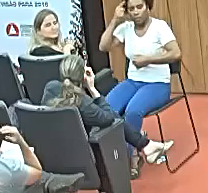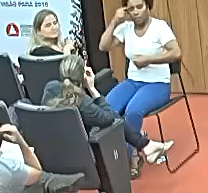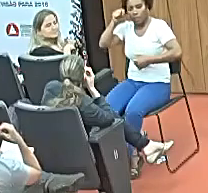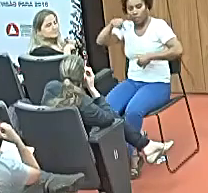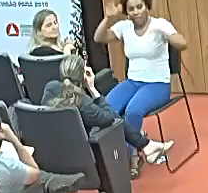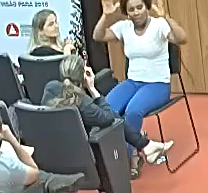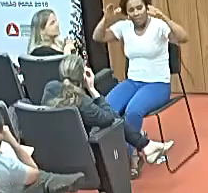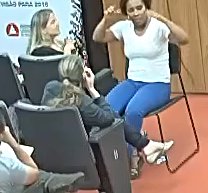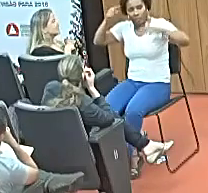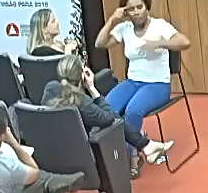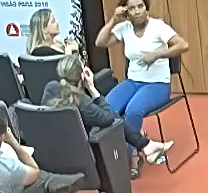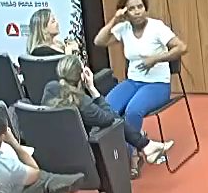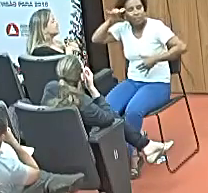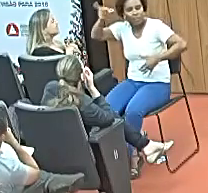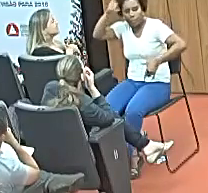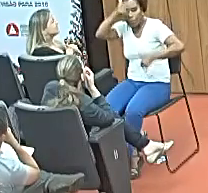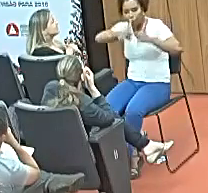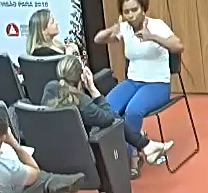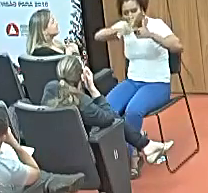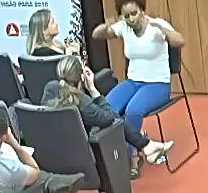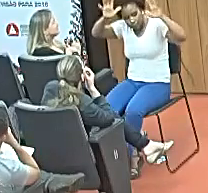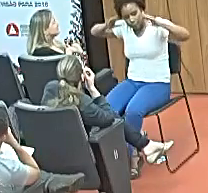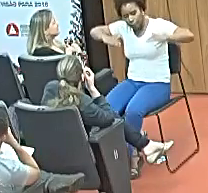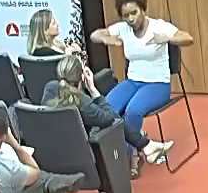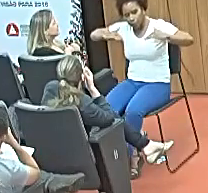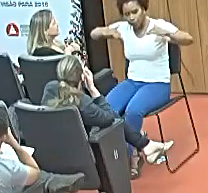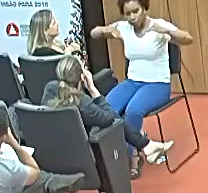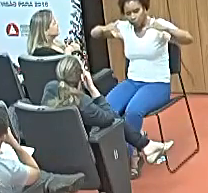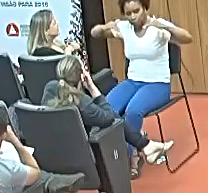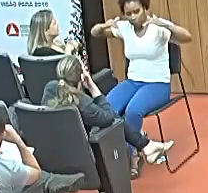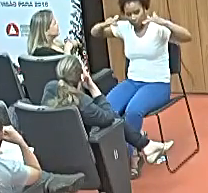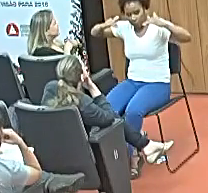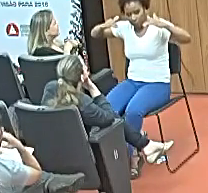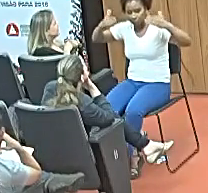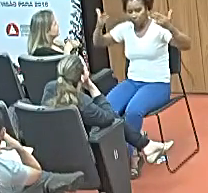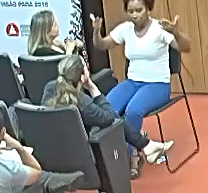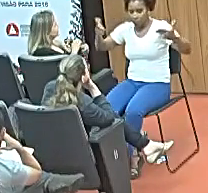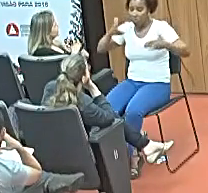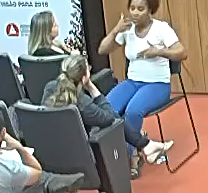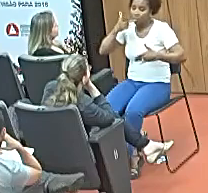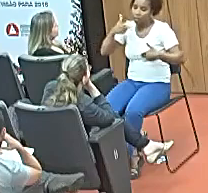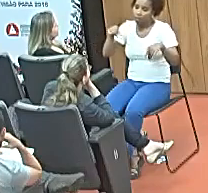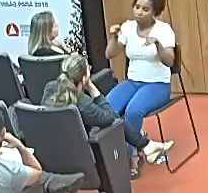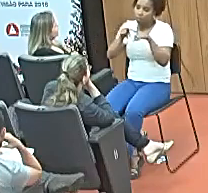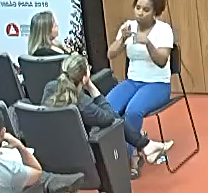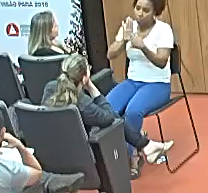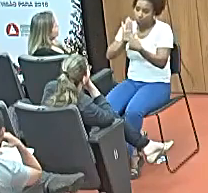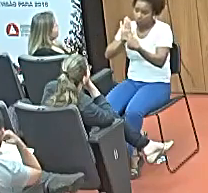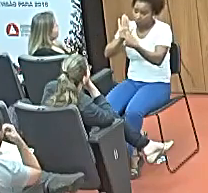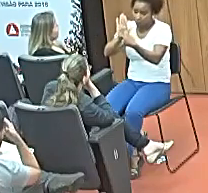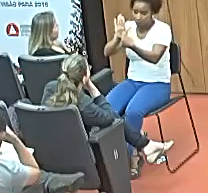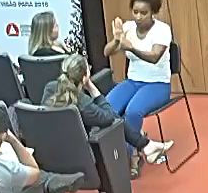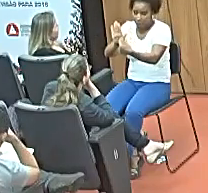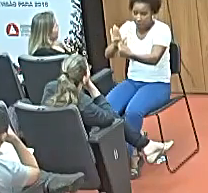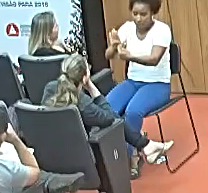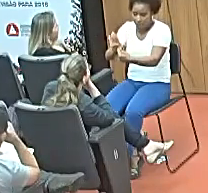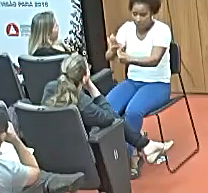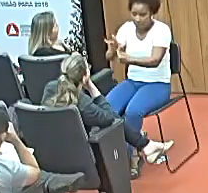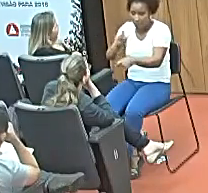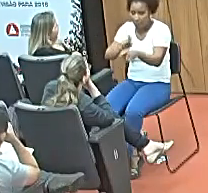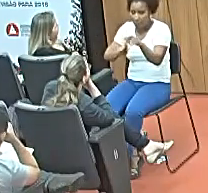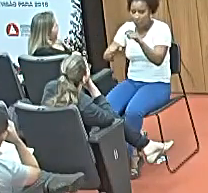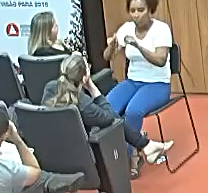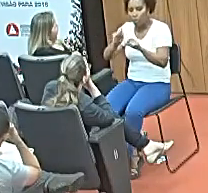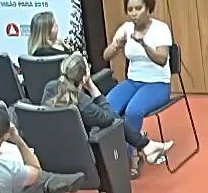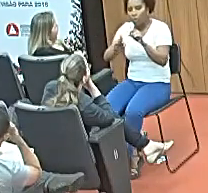hidrográficas em seguida é foi apresentado sua gestão visando assegurar